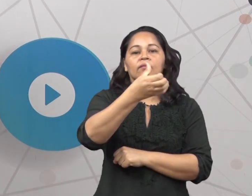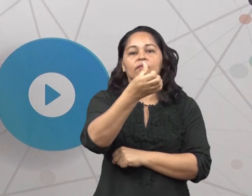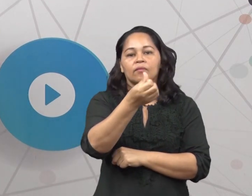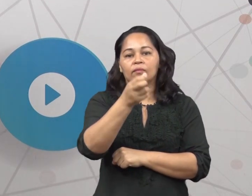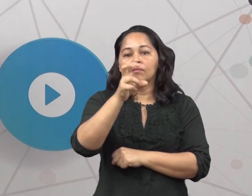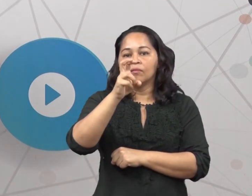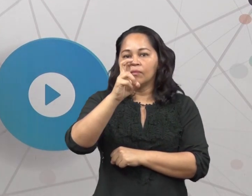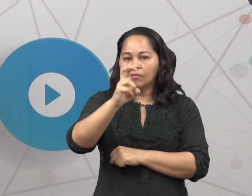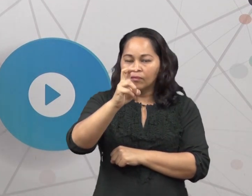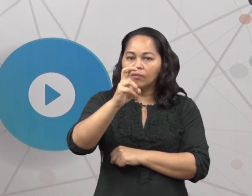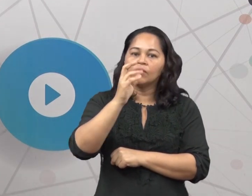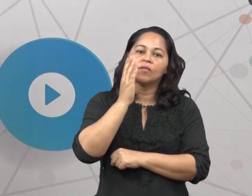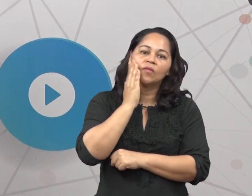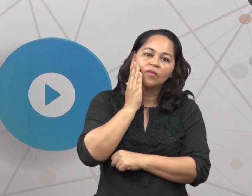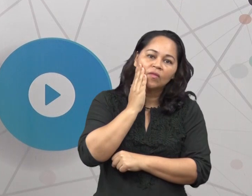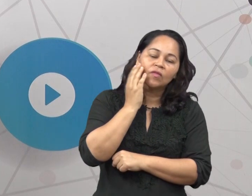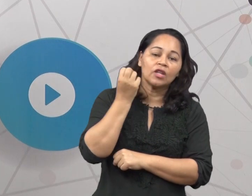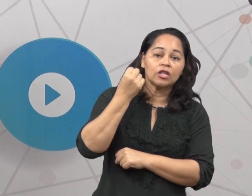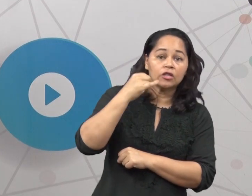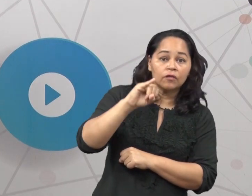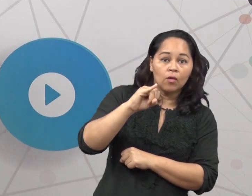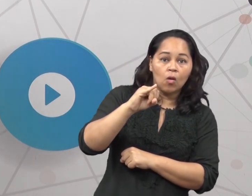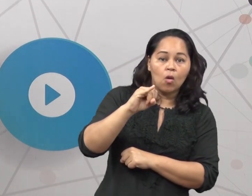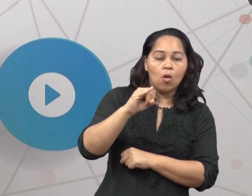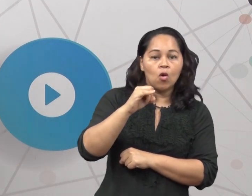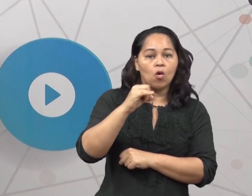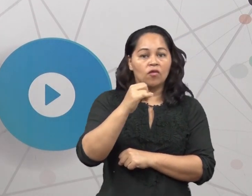365 dias. Se for ano bissexto,